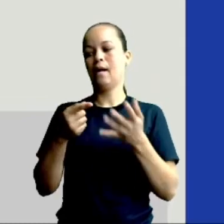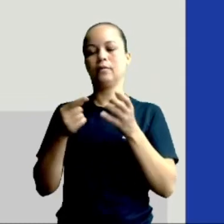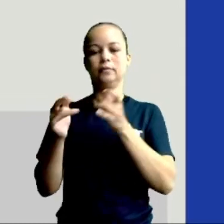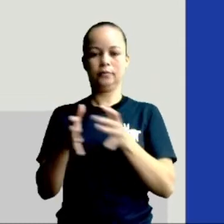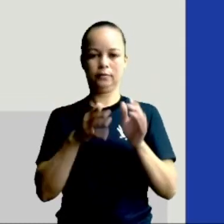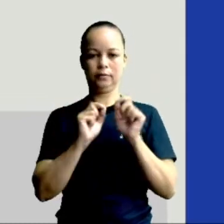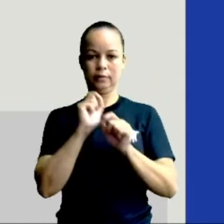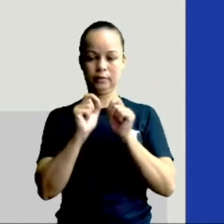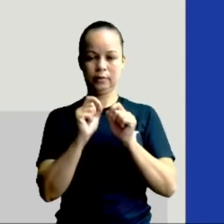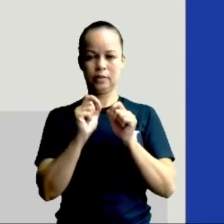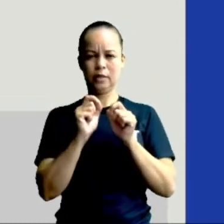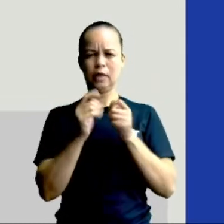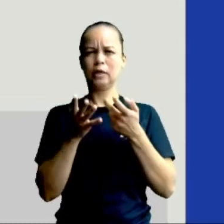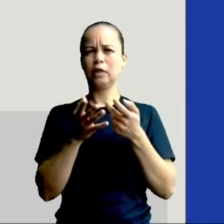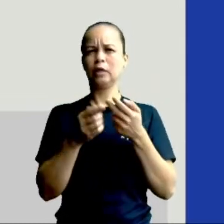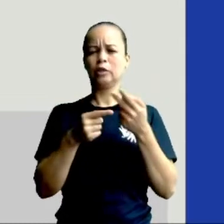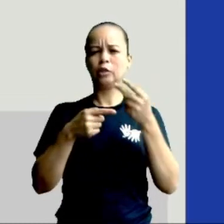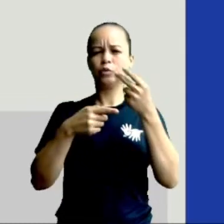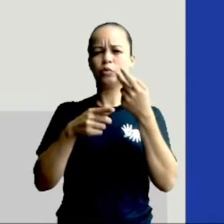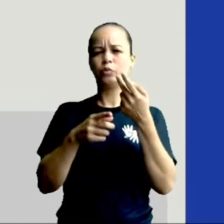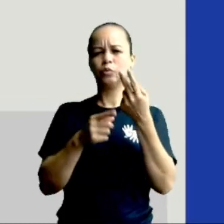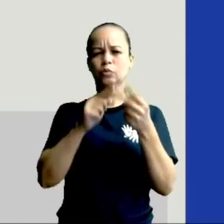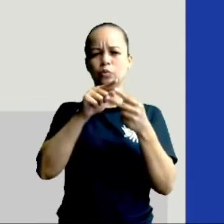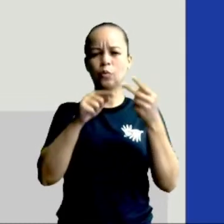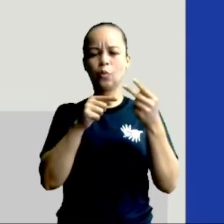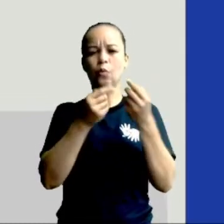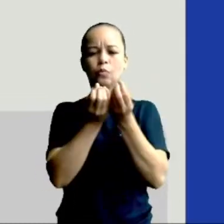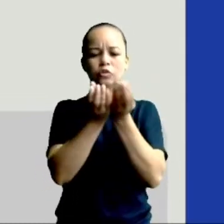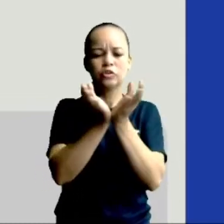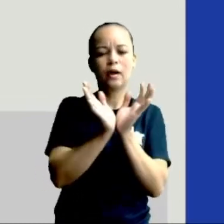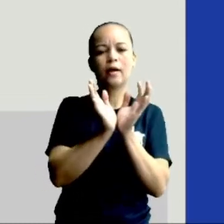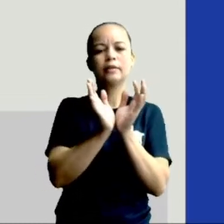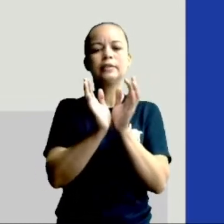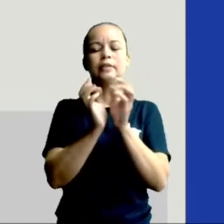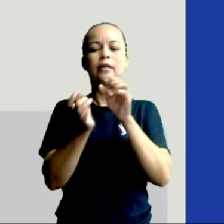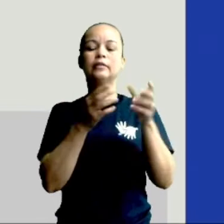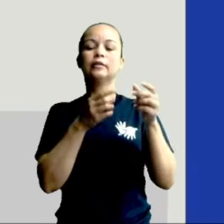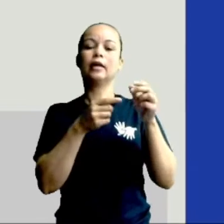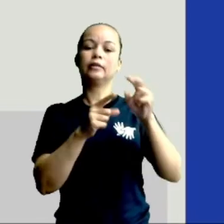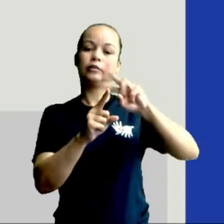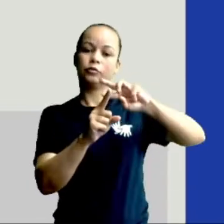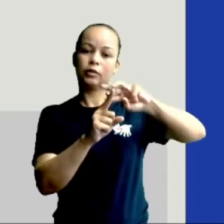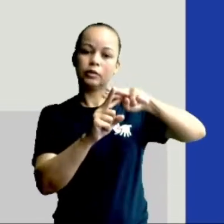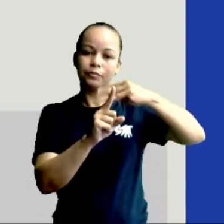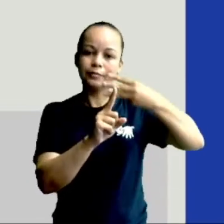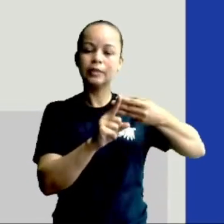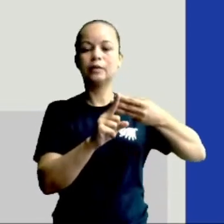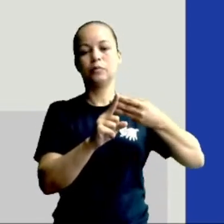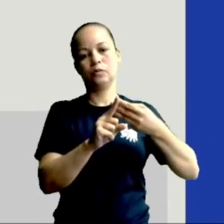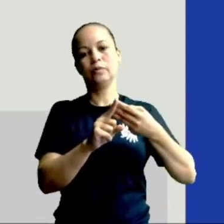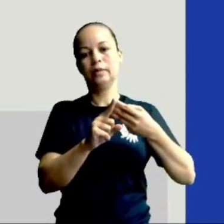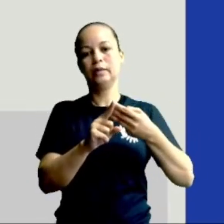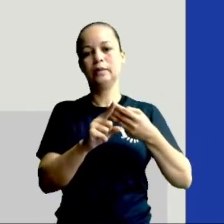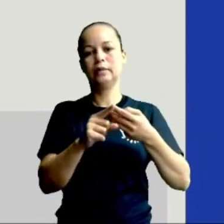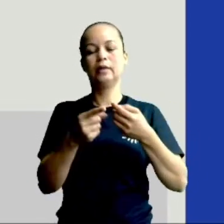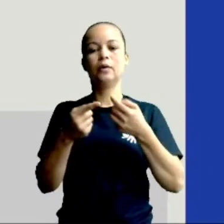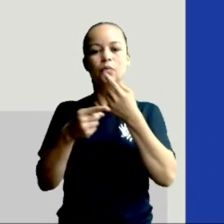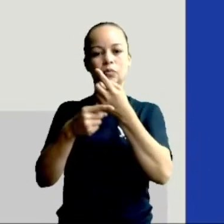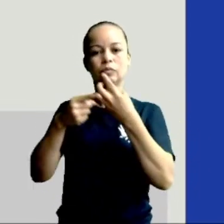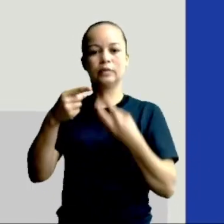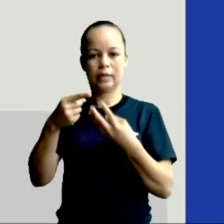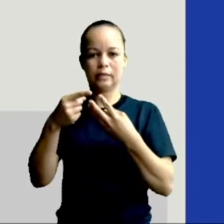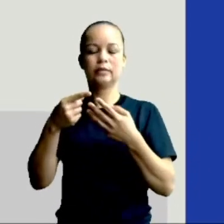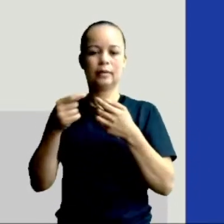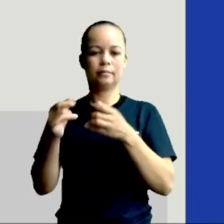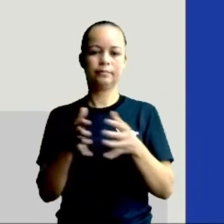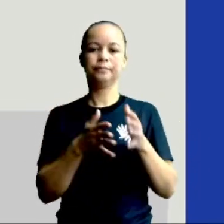2 questionamentos, 2 cartinhas, trazem uma situação de triplo e uma situação de terça parte. Então vamos lembrar o que